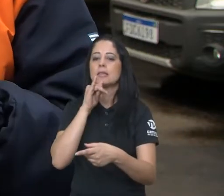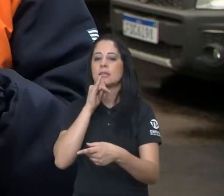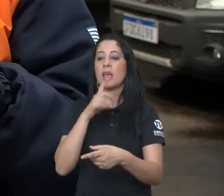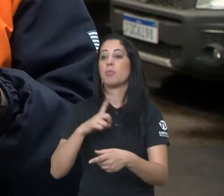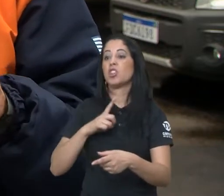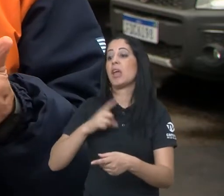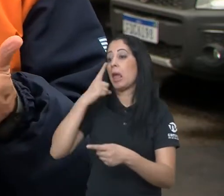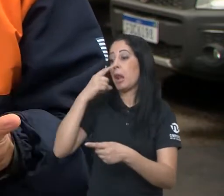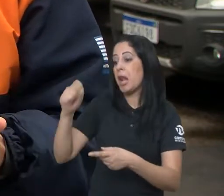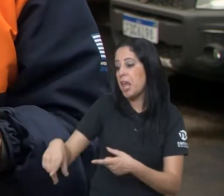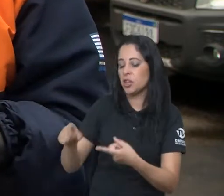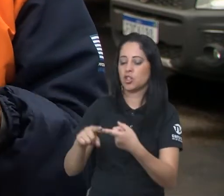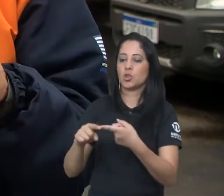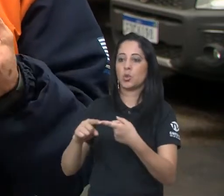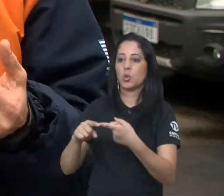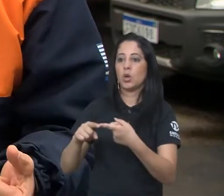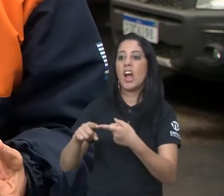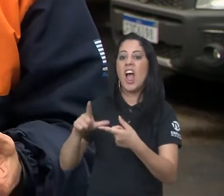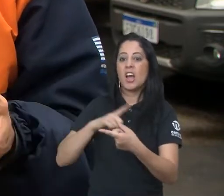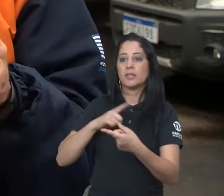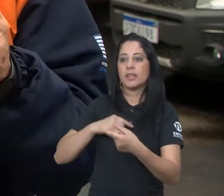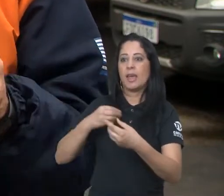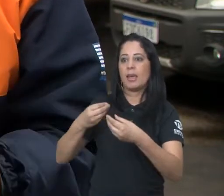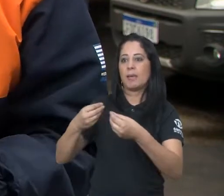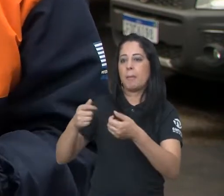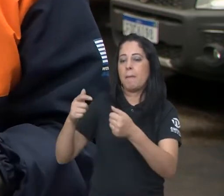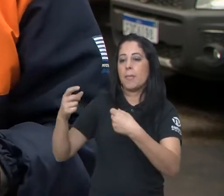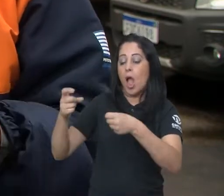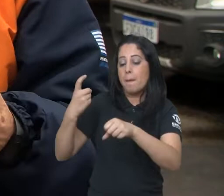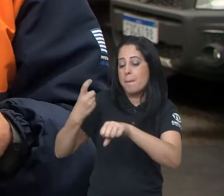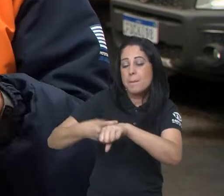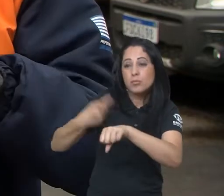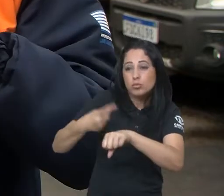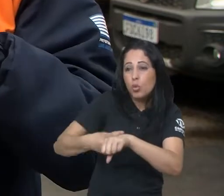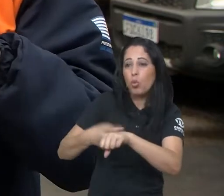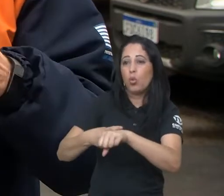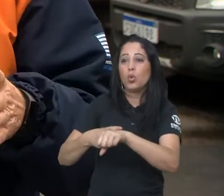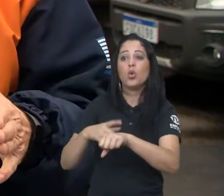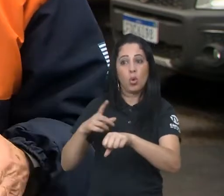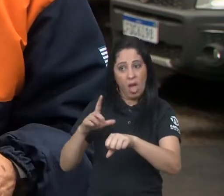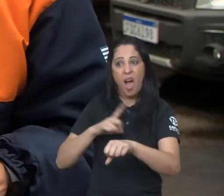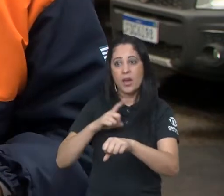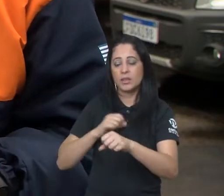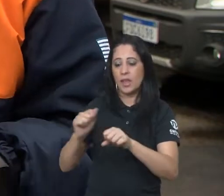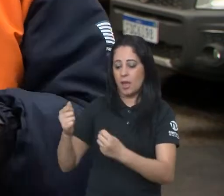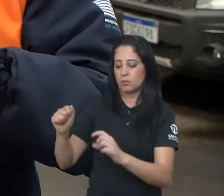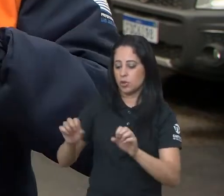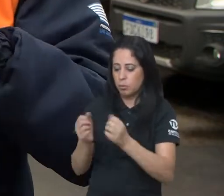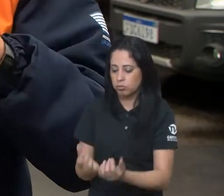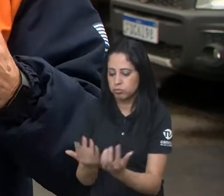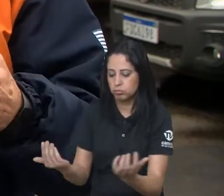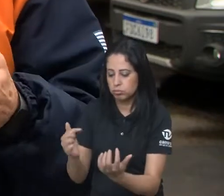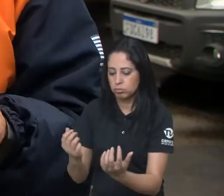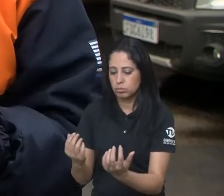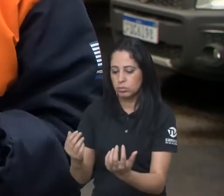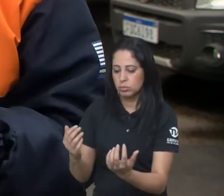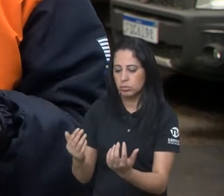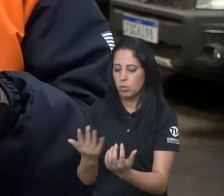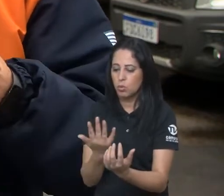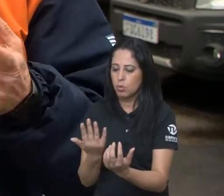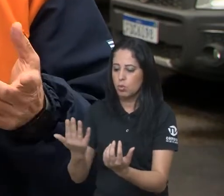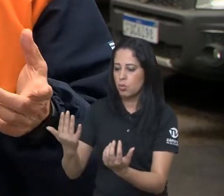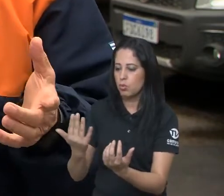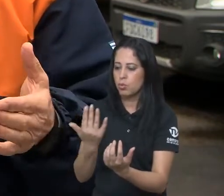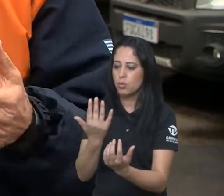combate, lá tem lixo, tem pneus, tem plásticos, enfim. Então sempre tem ali uma fumaça tóxica que acaba